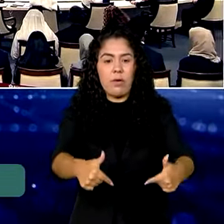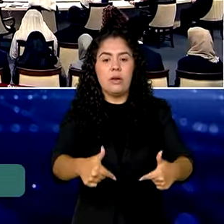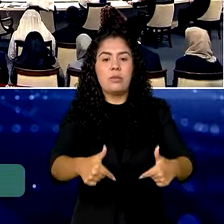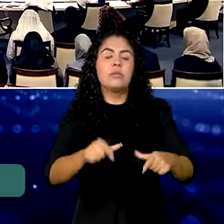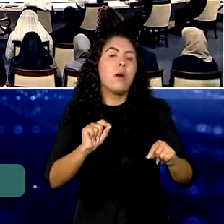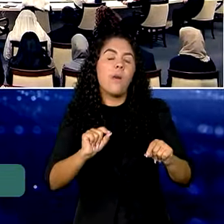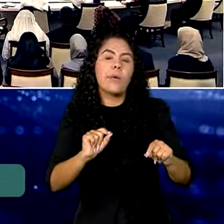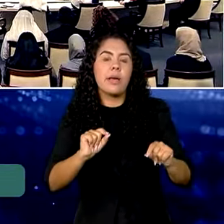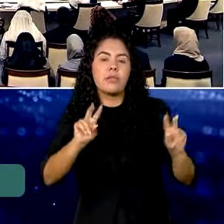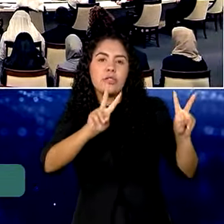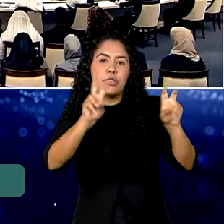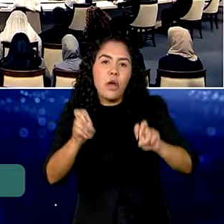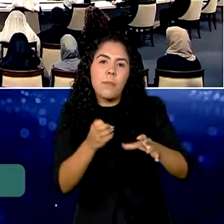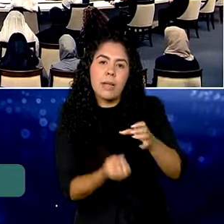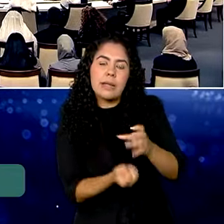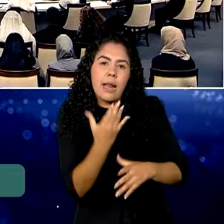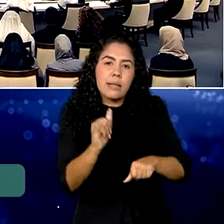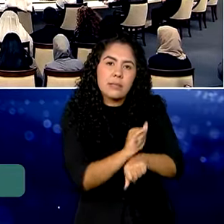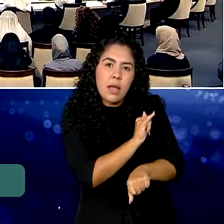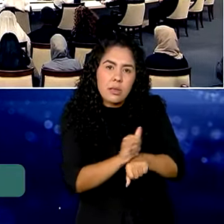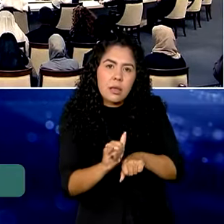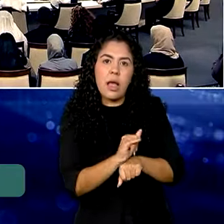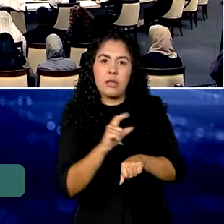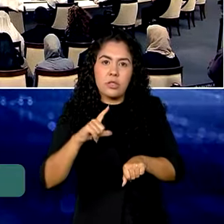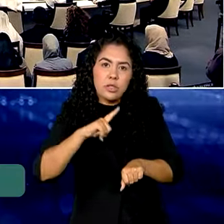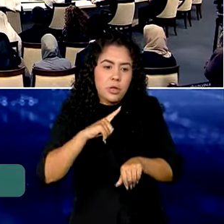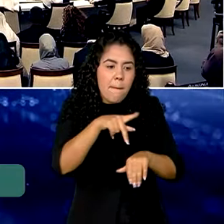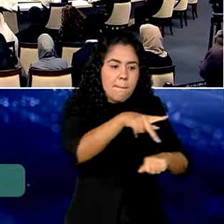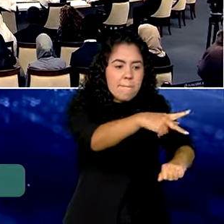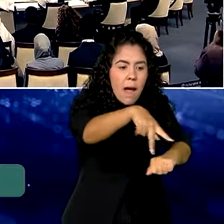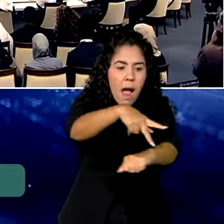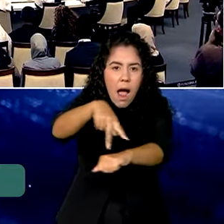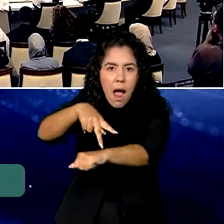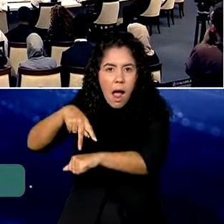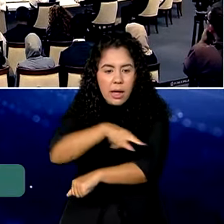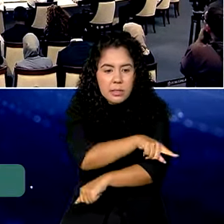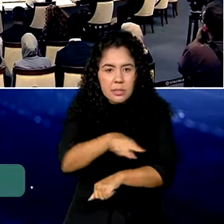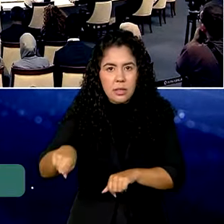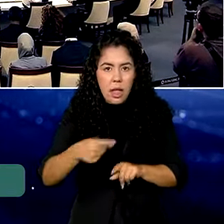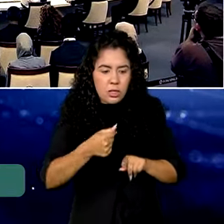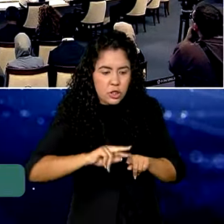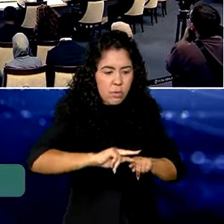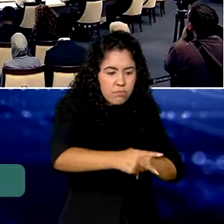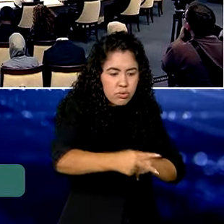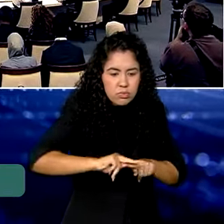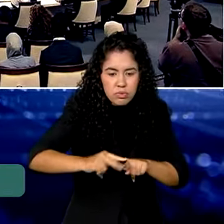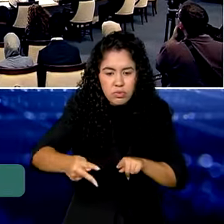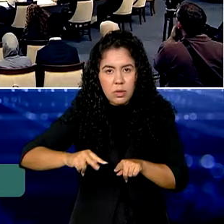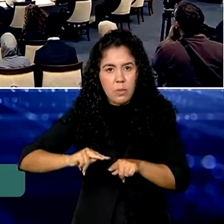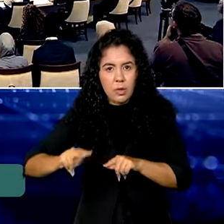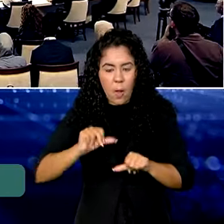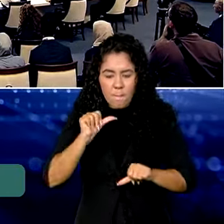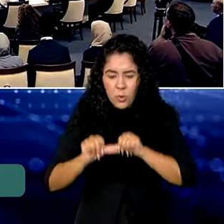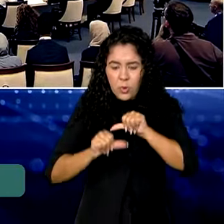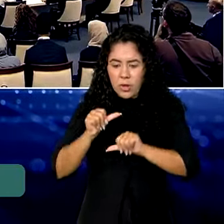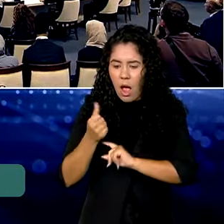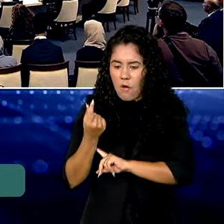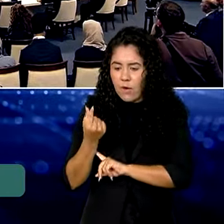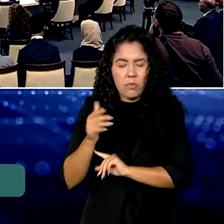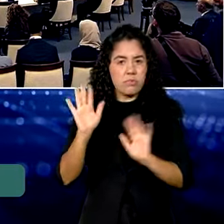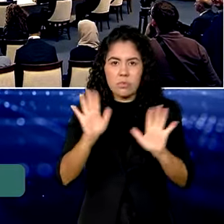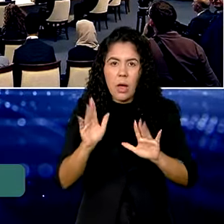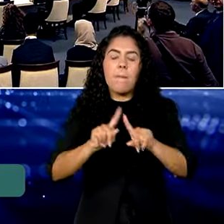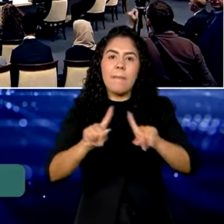alternativo para transações entre nossos países não se trata de substituir nossas moedas mas é preciso